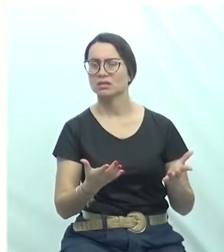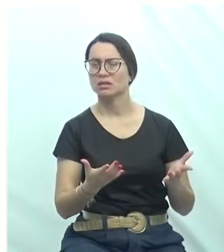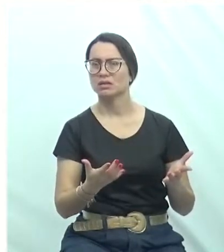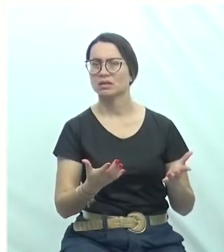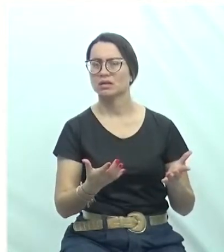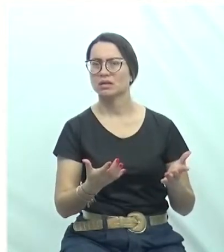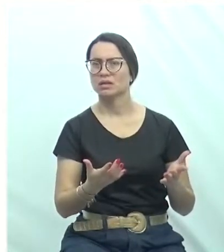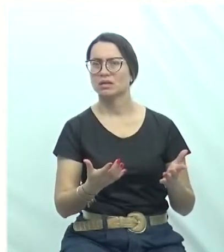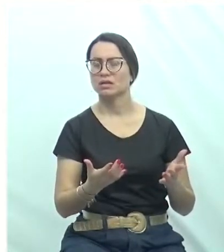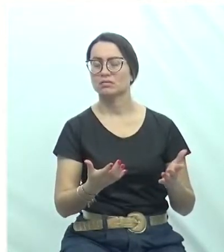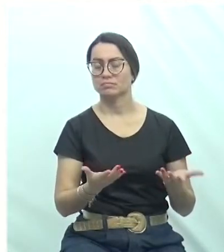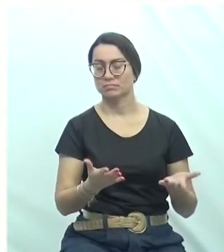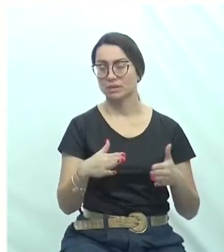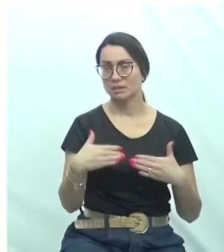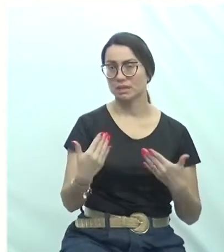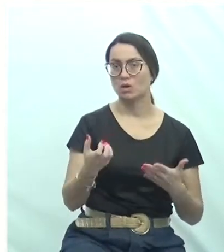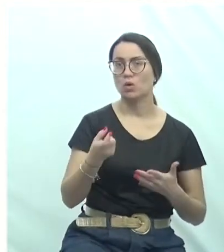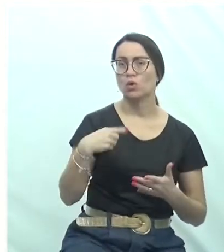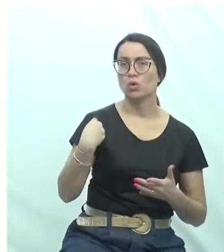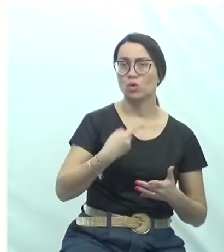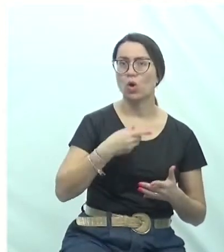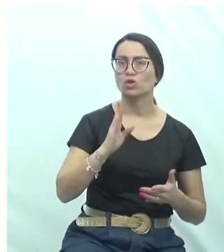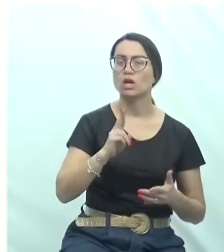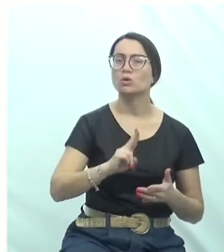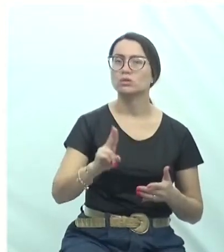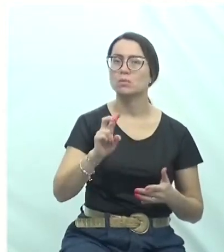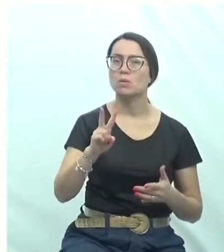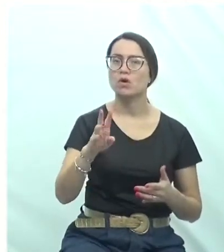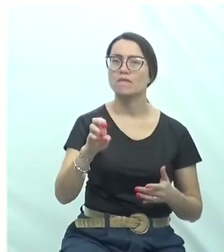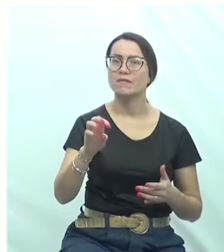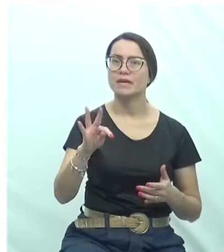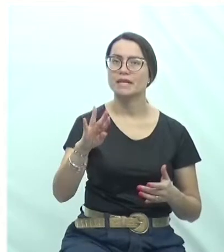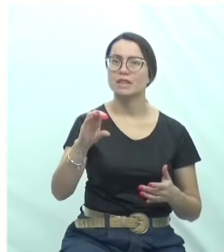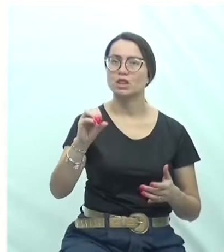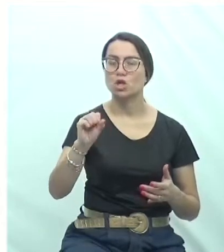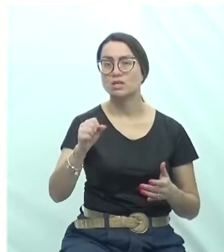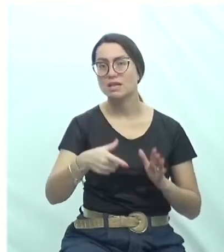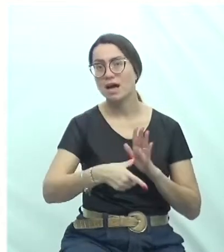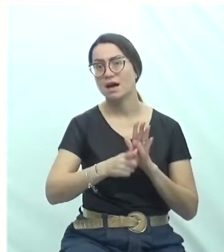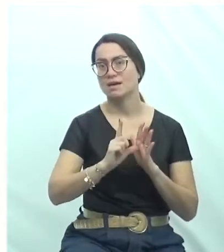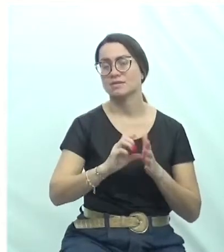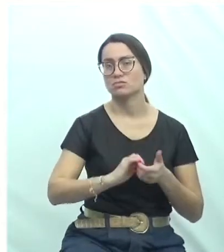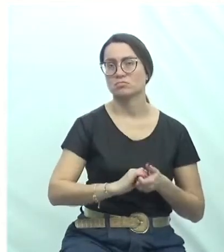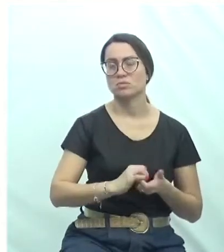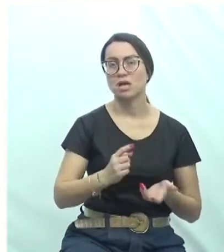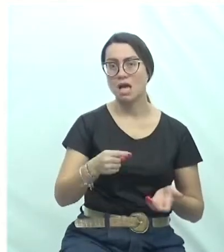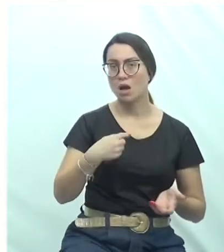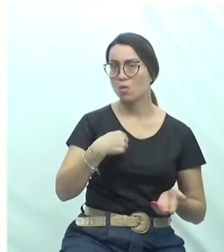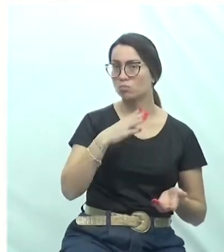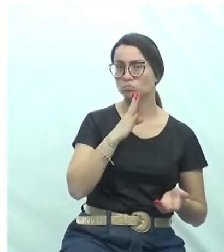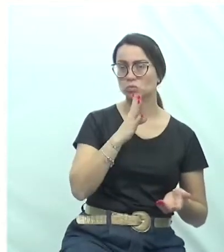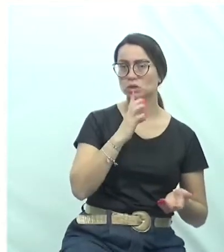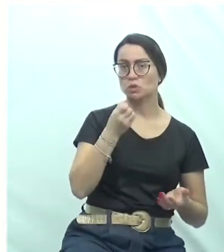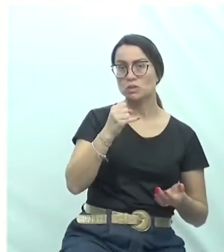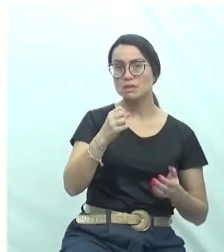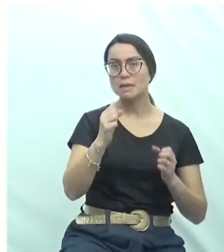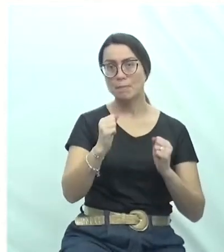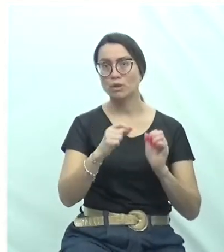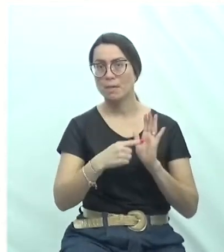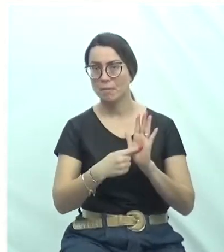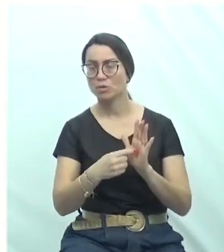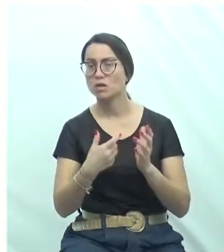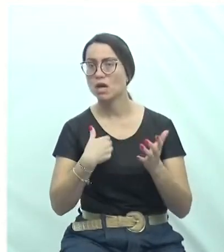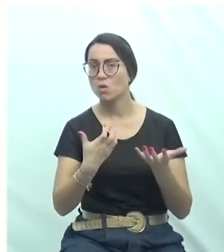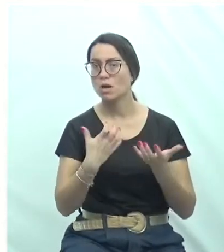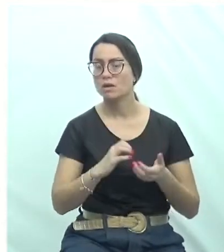a gente está utilizando essas ventosas anteriormente, tá? Eu desconheço, assim, ó, se puderem me mostrar... Pois eu gostaria de ir nesse